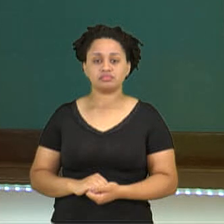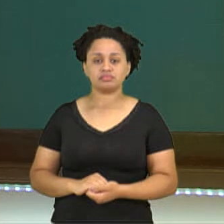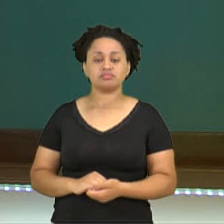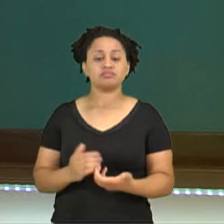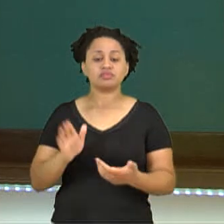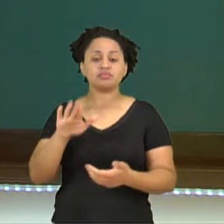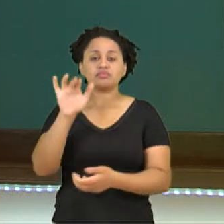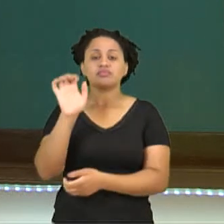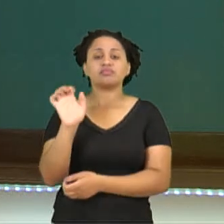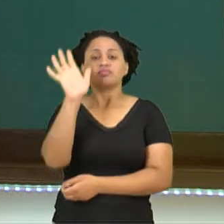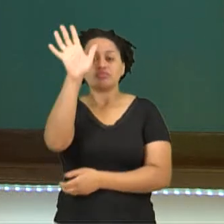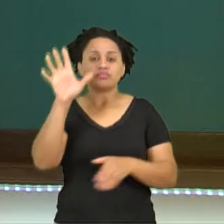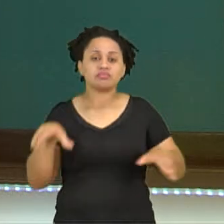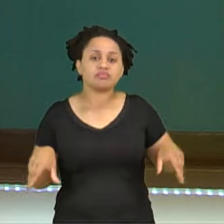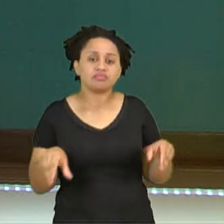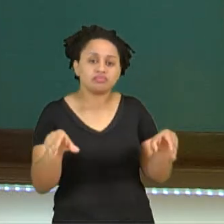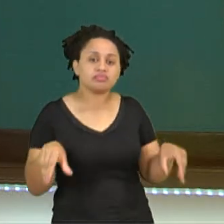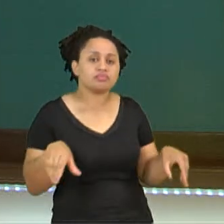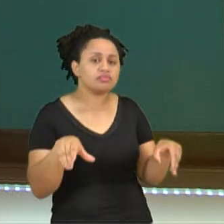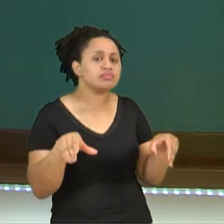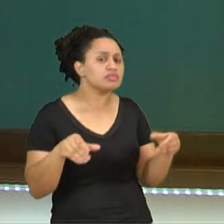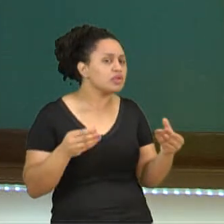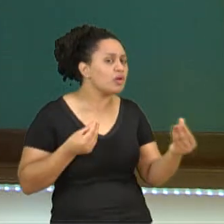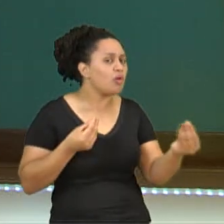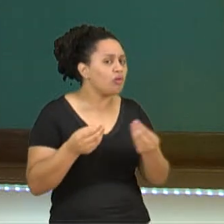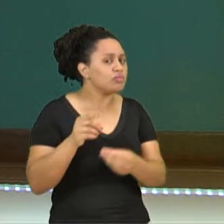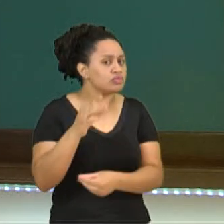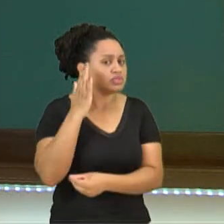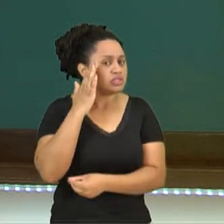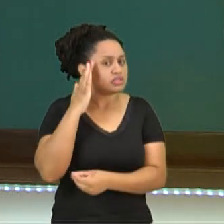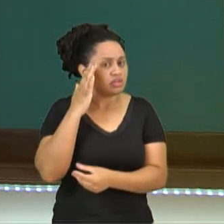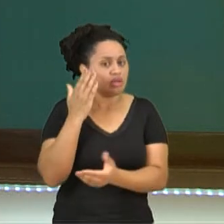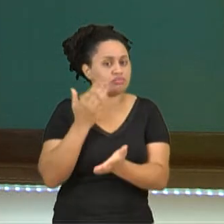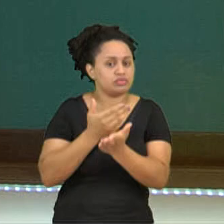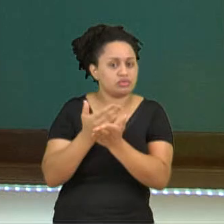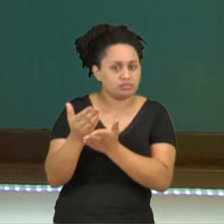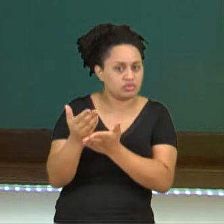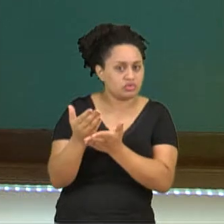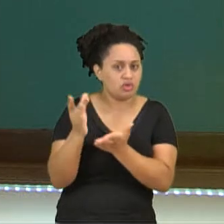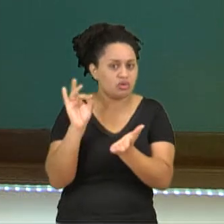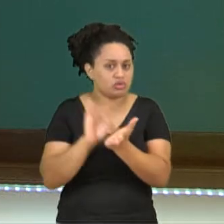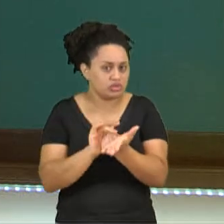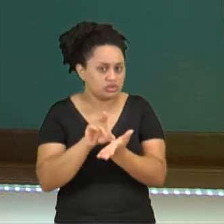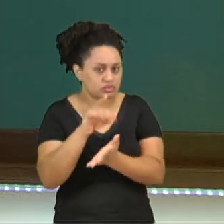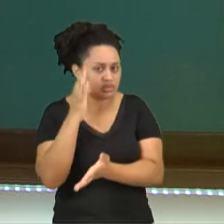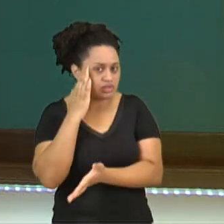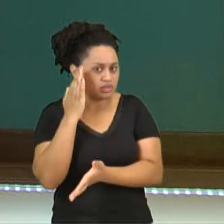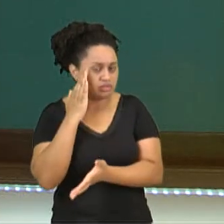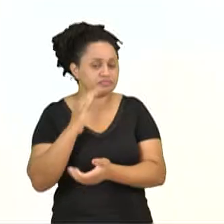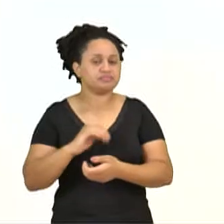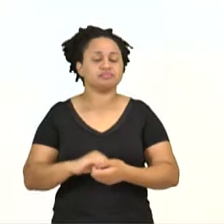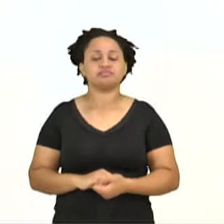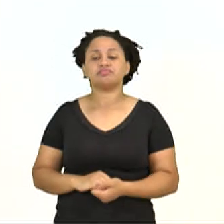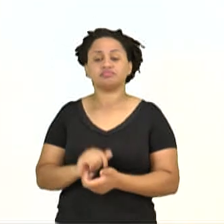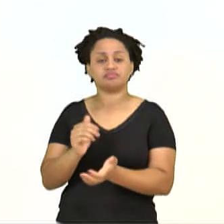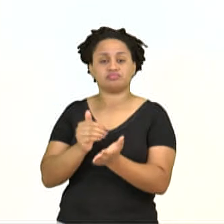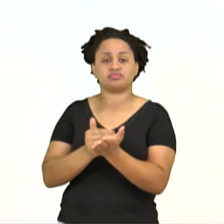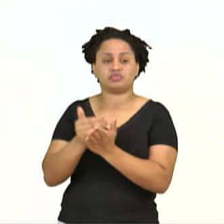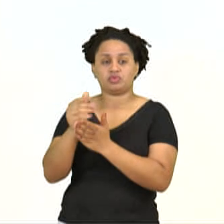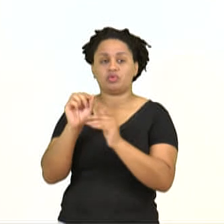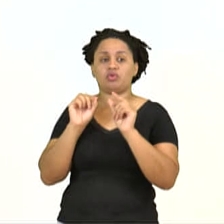E o basquetebol de cadeira de rodas? Vocês sabem como surgiu? Bem, foi praticado inicialmente